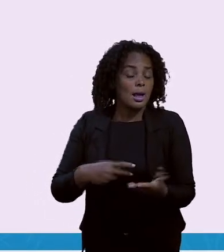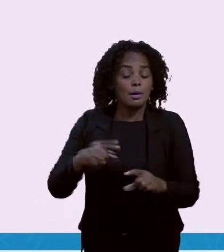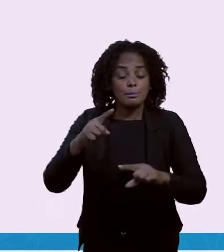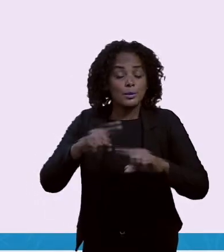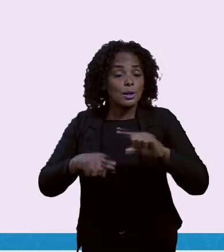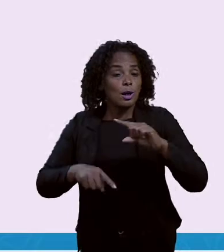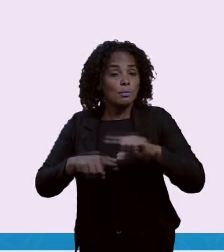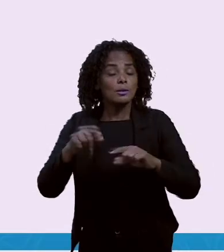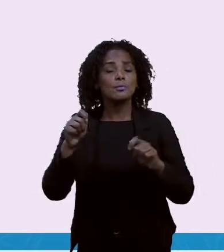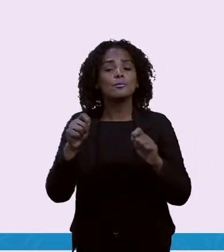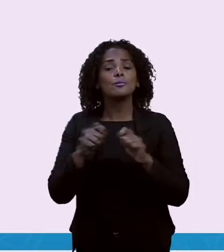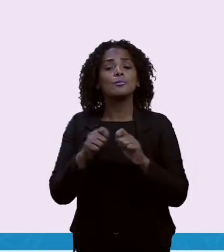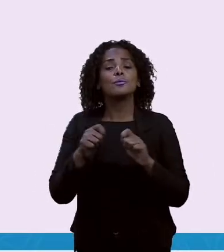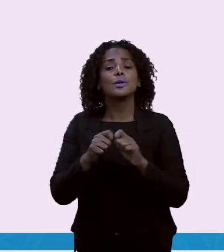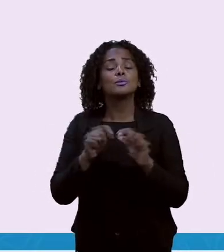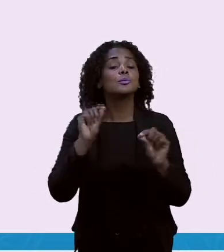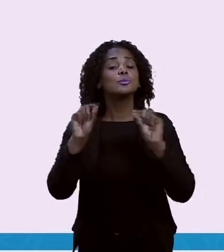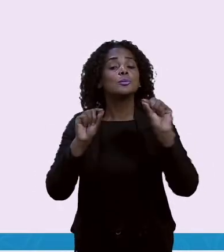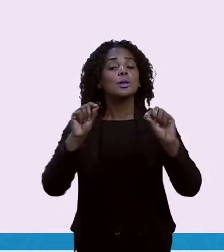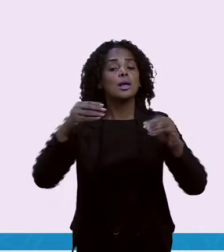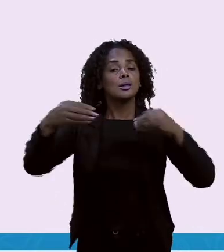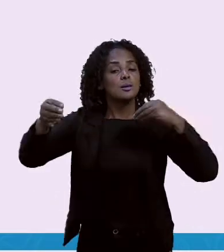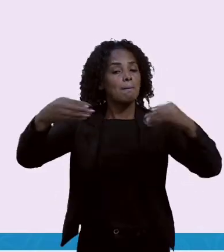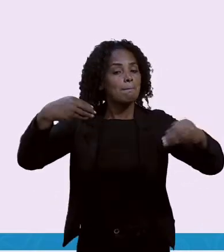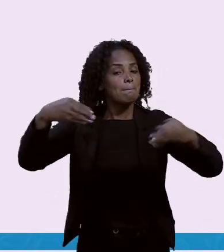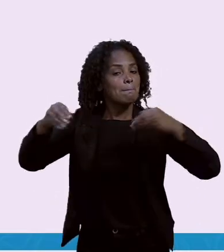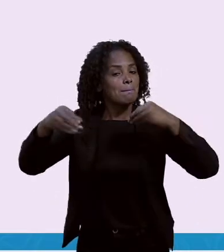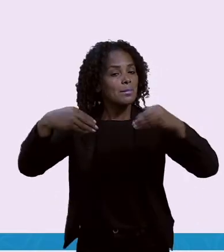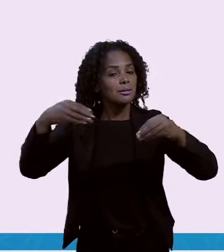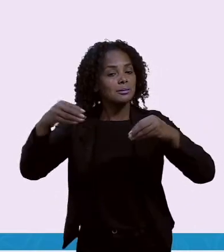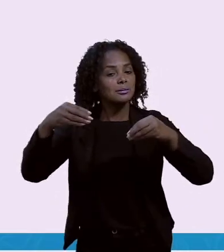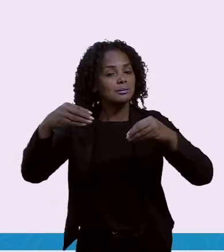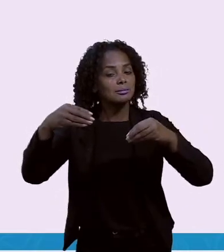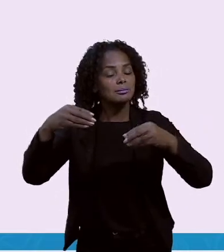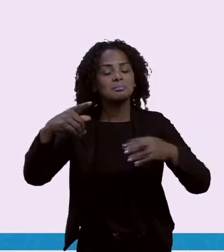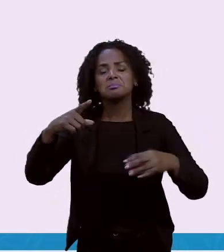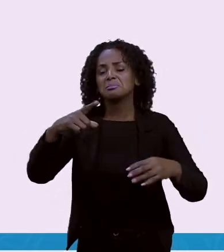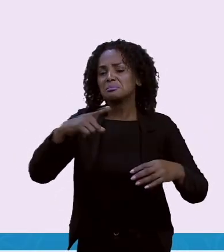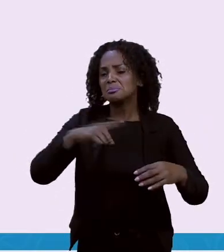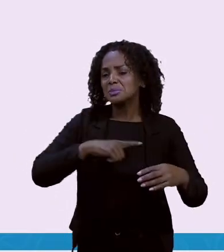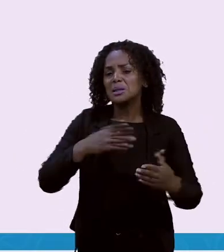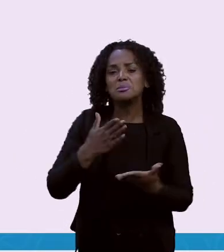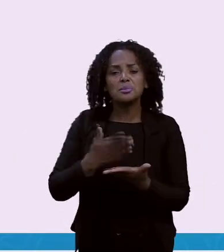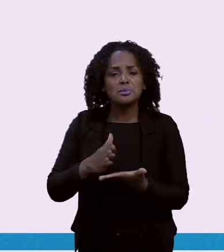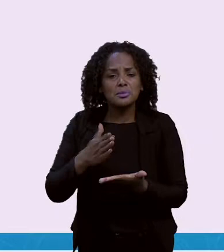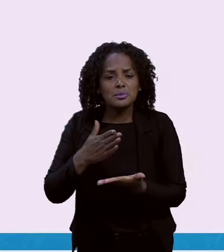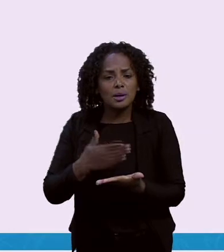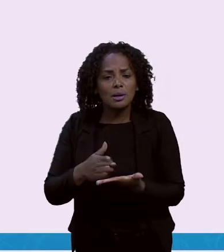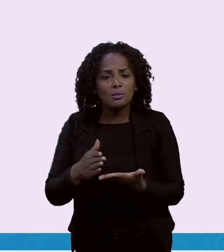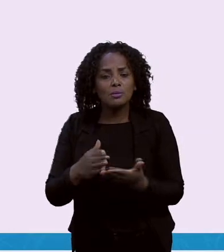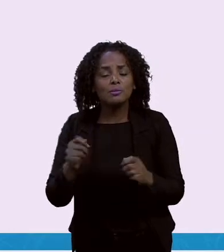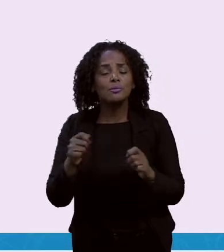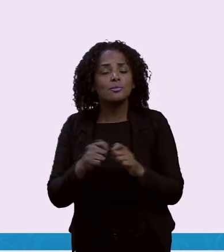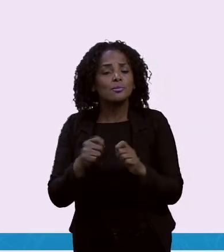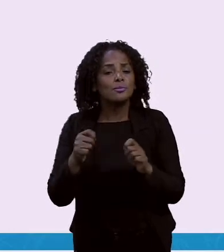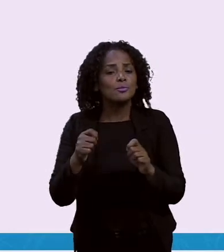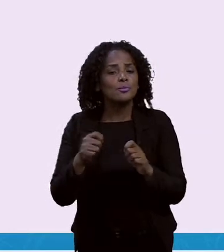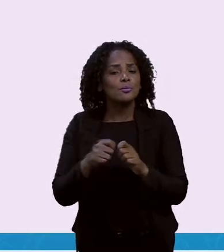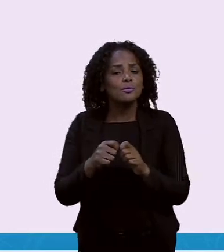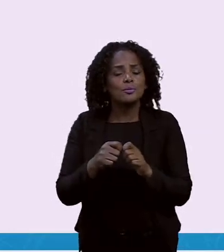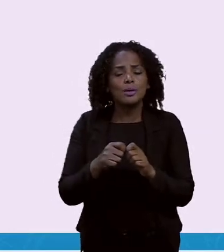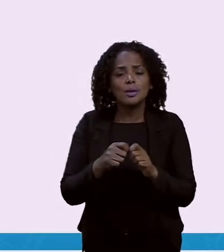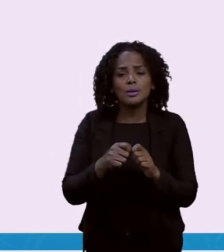Objetos feitos de plástico. Nós temos aqui alguns objetos feitos também do